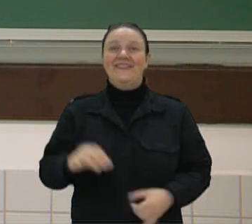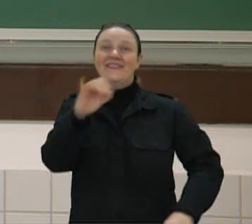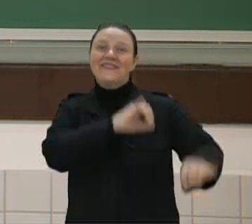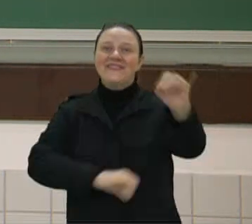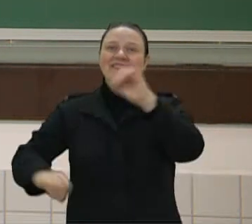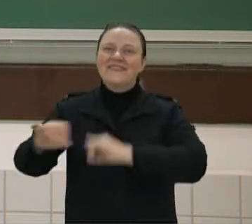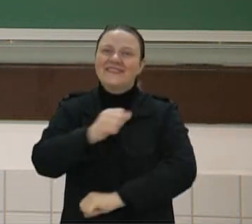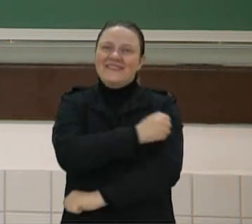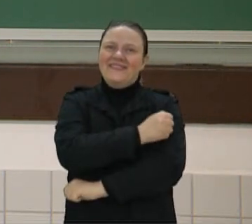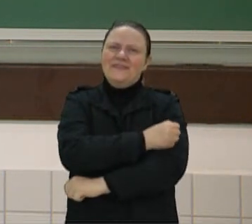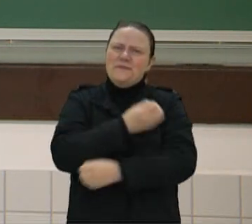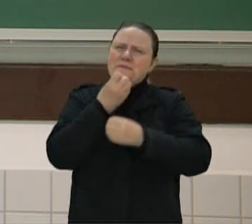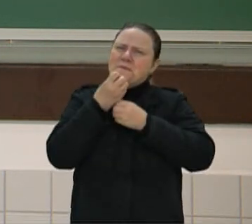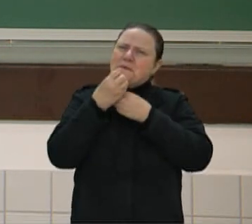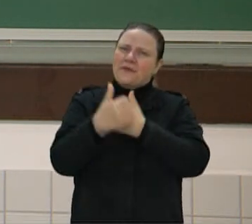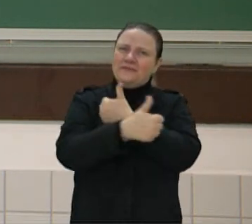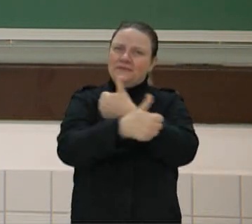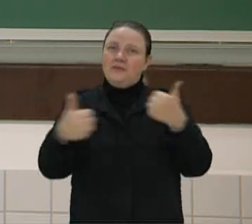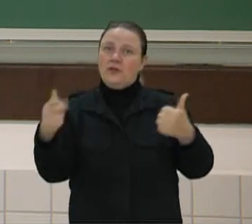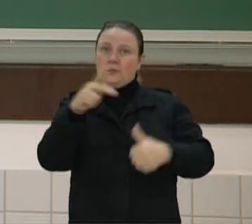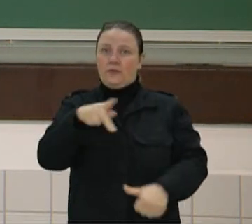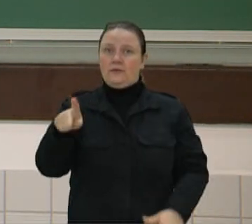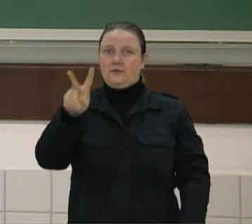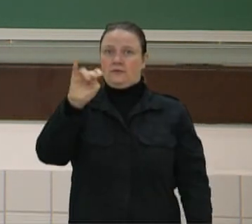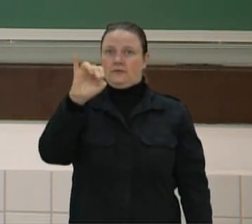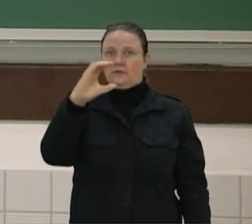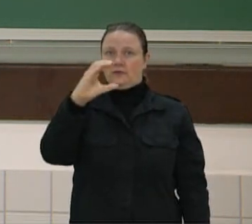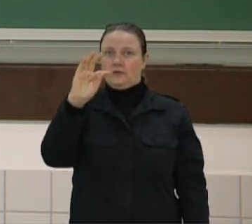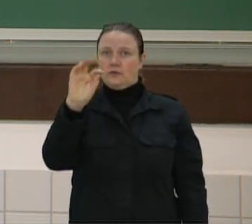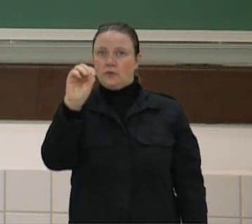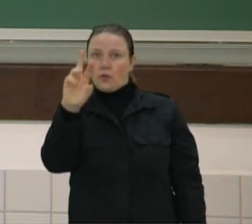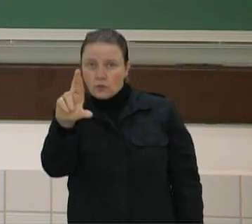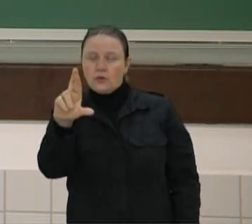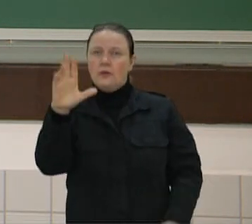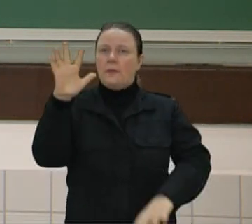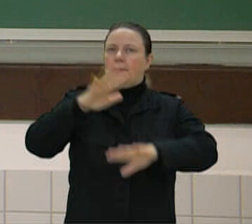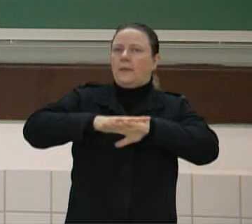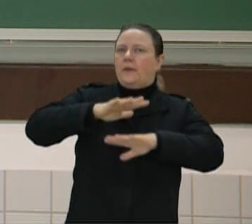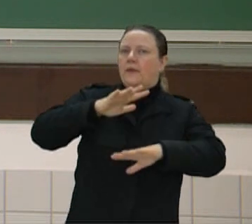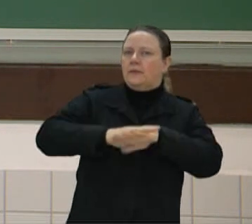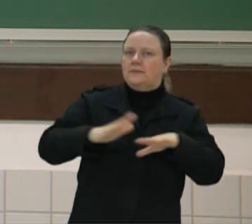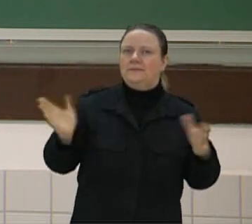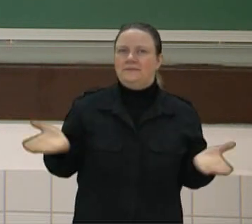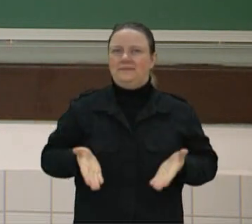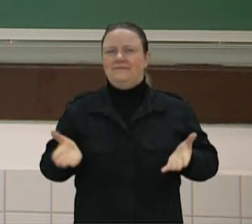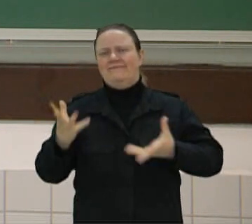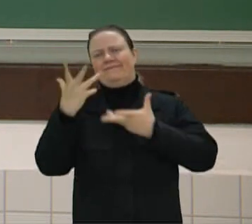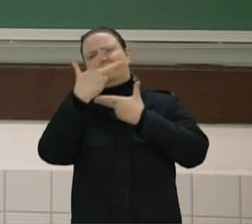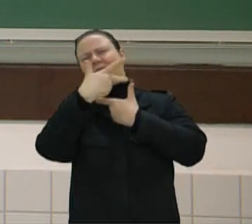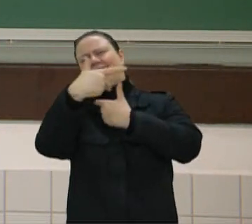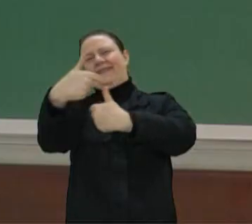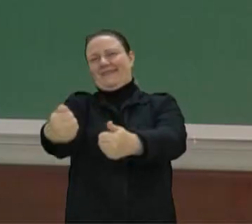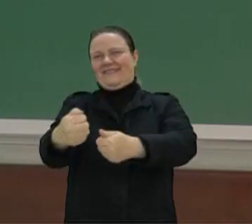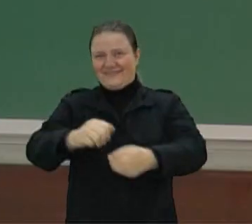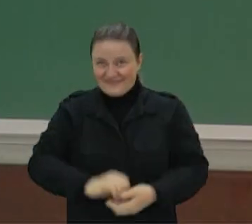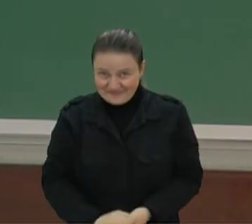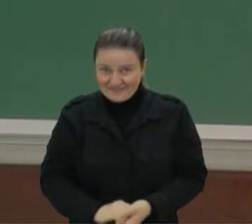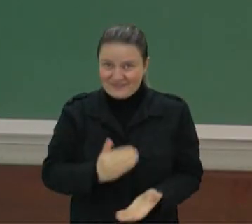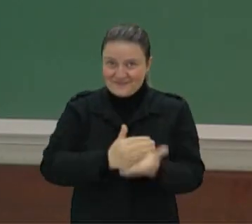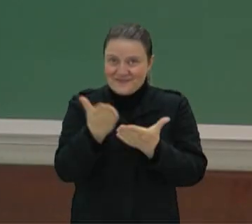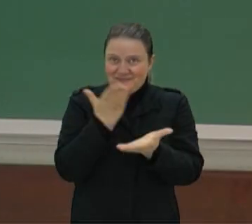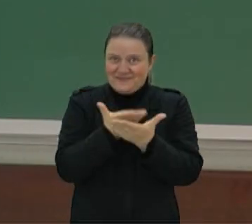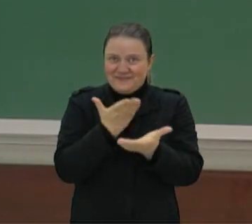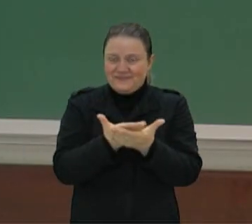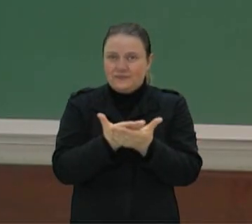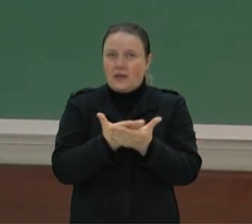Fala pessoal, tudo bem? Eu sou o professor Victor Moreira Lima e hoje nós vamos trabalhar matemática. Que maravilha! Vamos começar nossa aula,